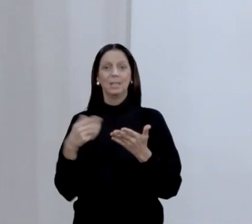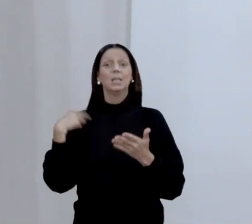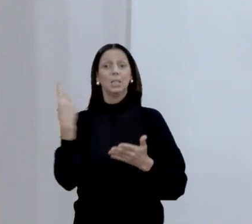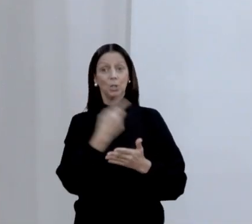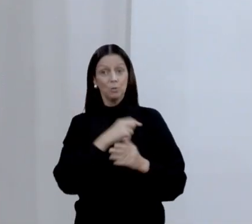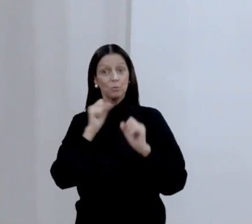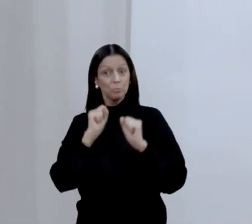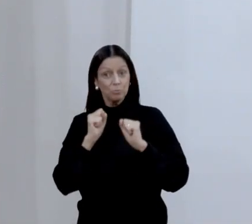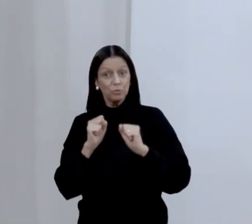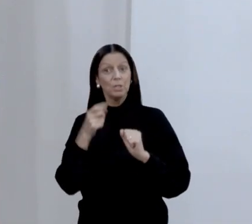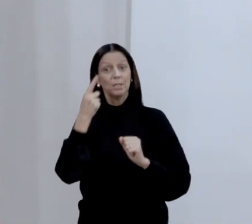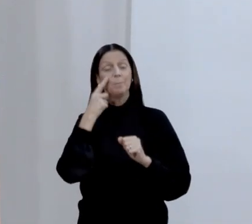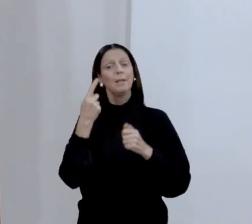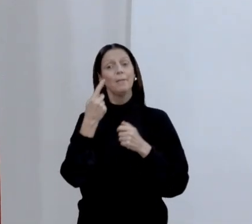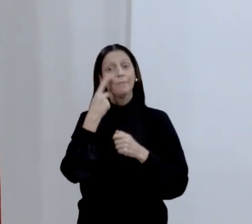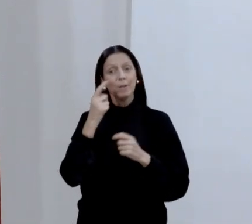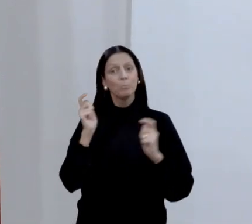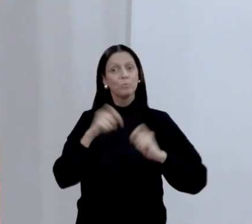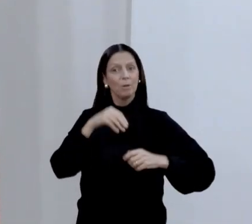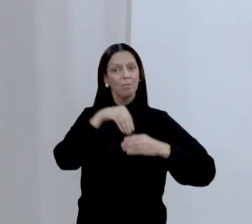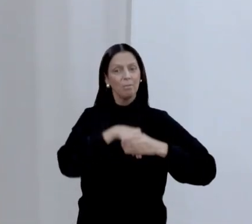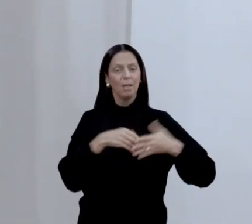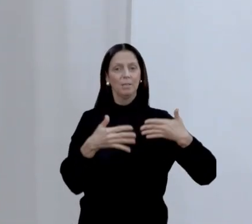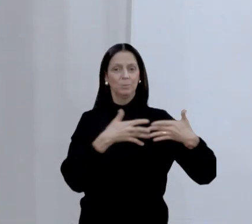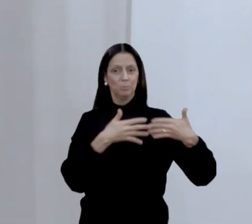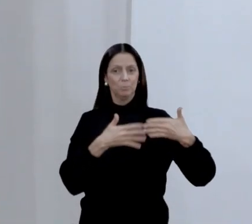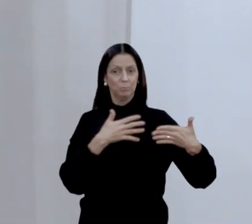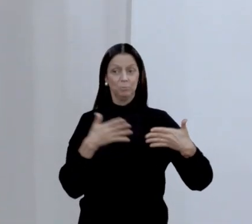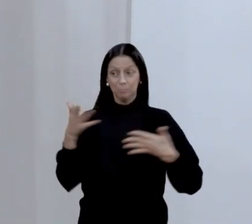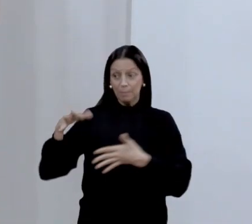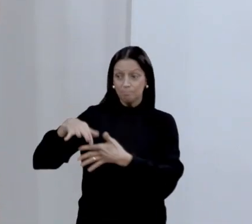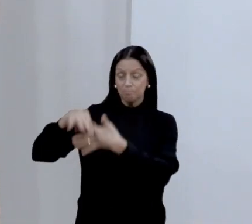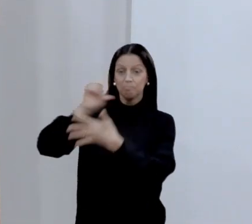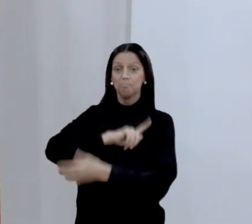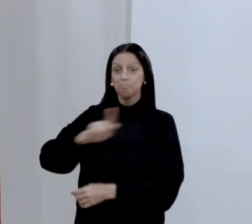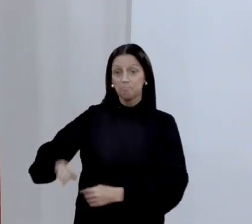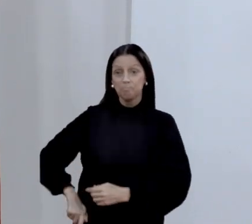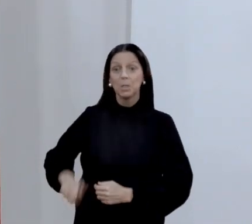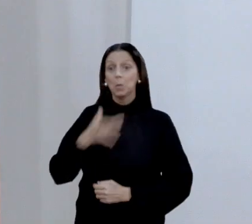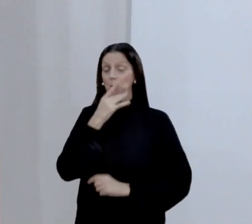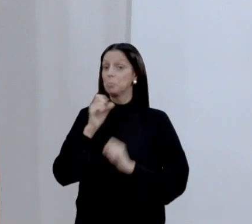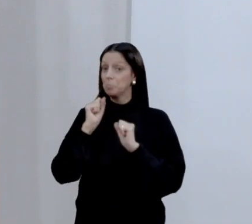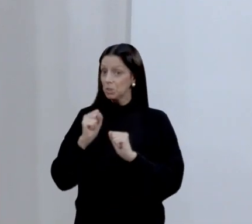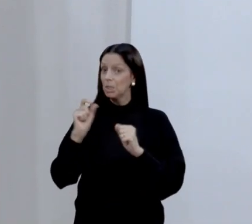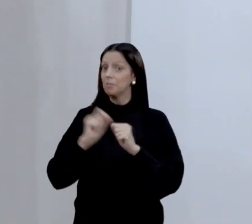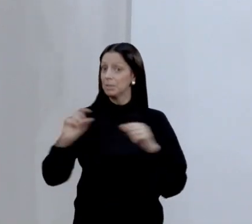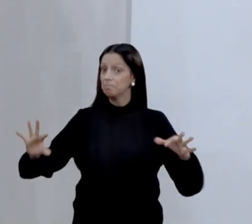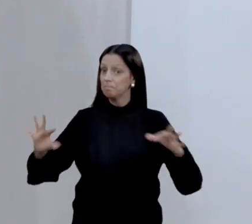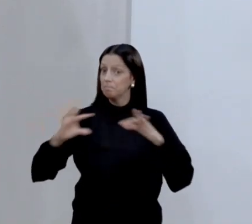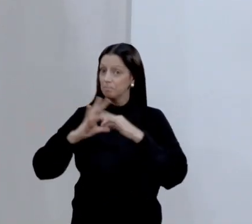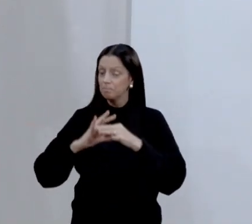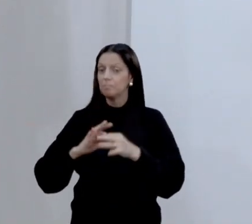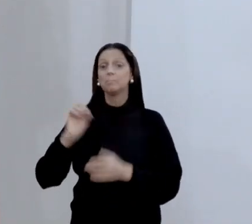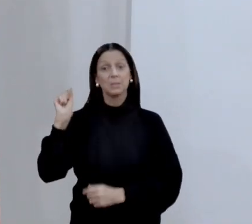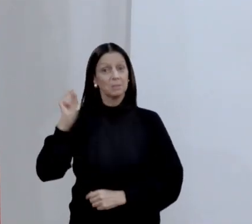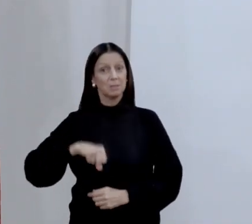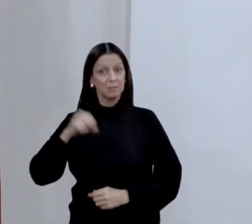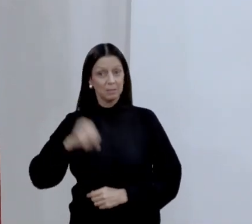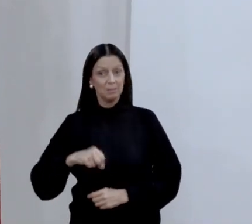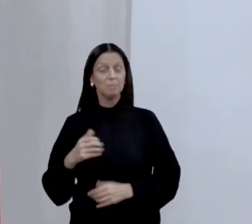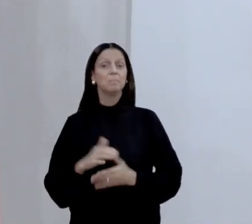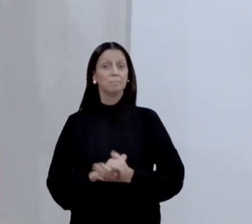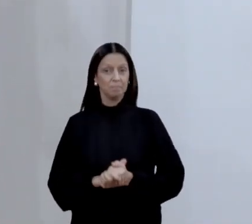terminais urbanos. Eu acho, inclusive, vereador líder do governo, que essa deveria ser uma concessão em bloco, porque a gente tem, ao mesmo tempo, filé